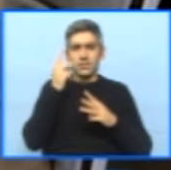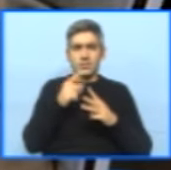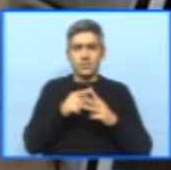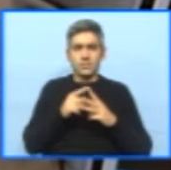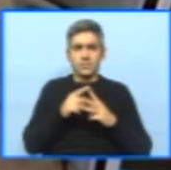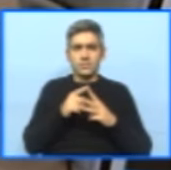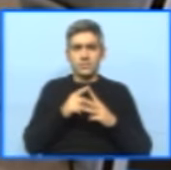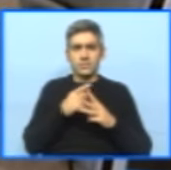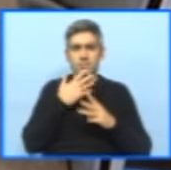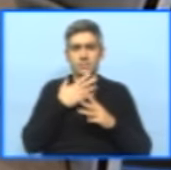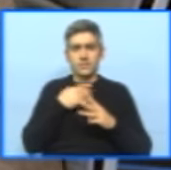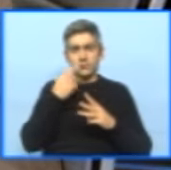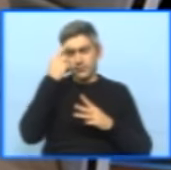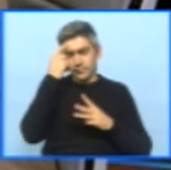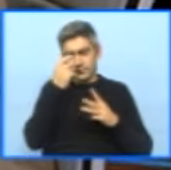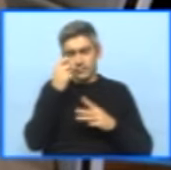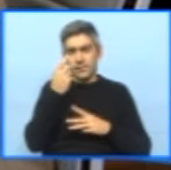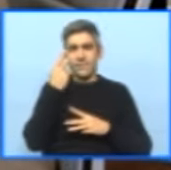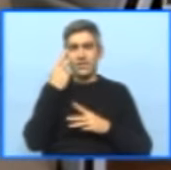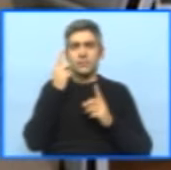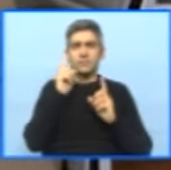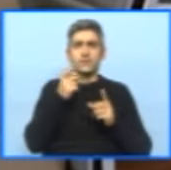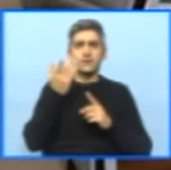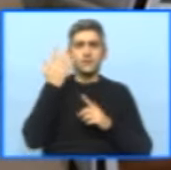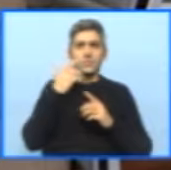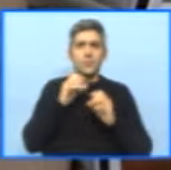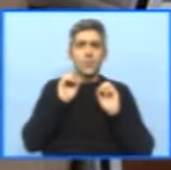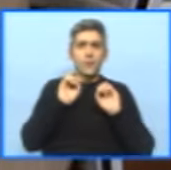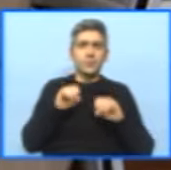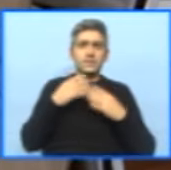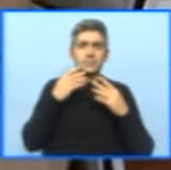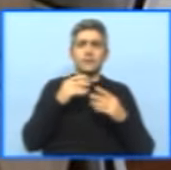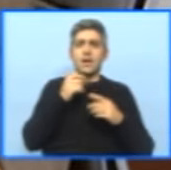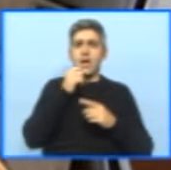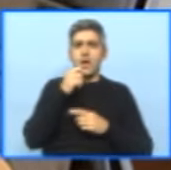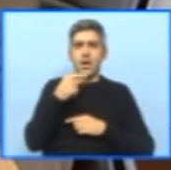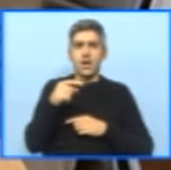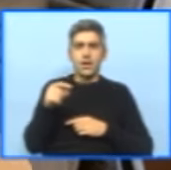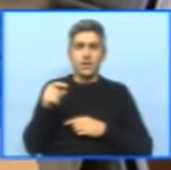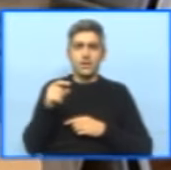que faz-me pensar que na origem da vida está